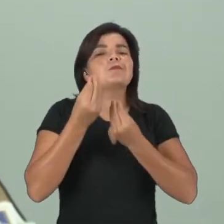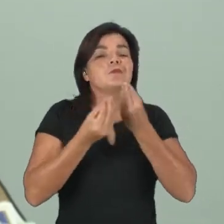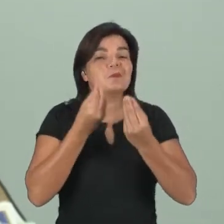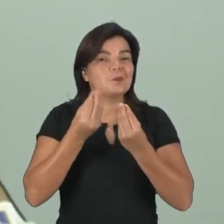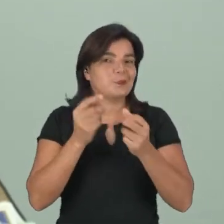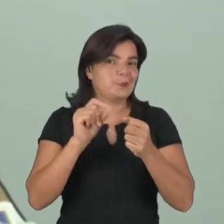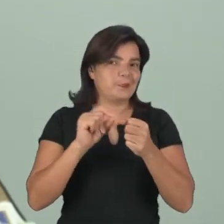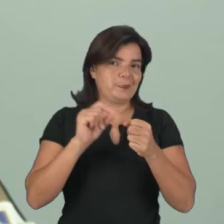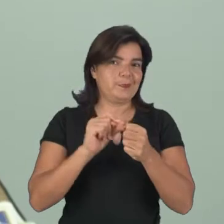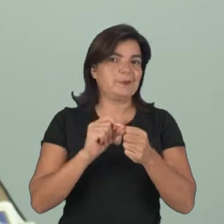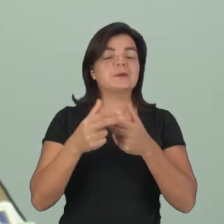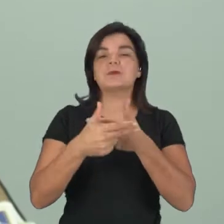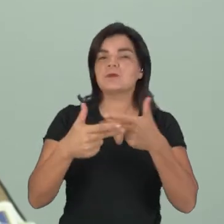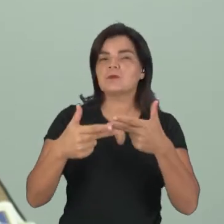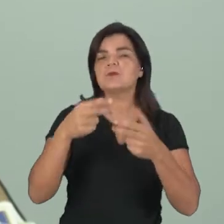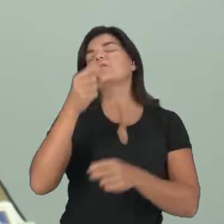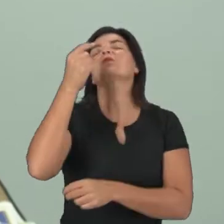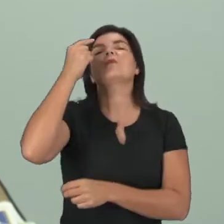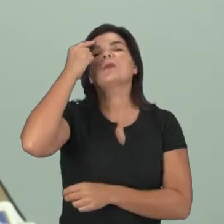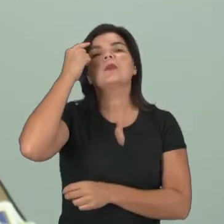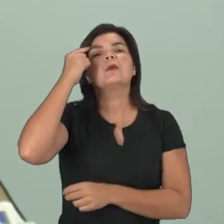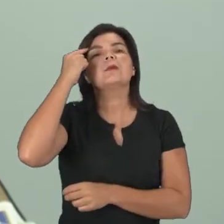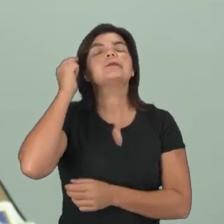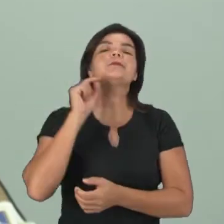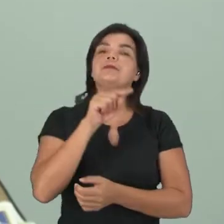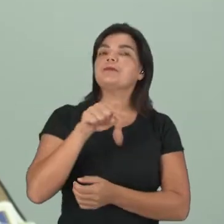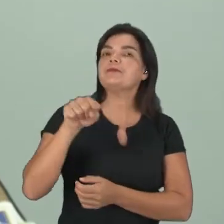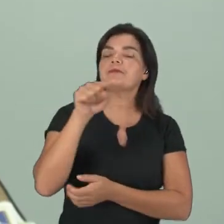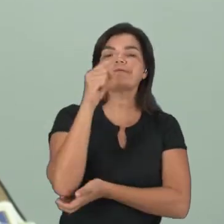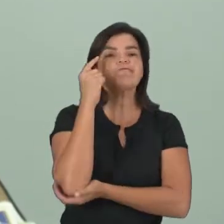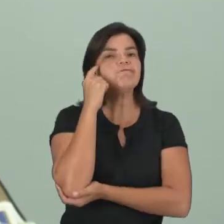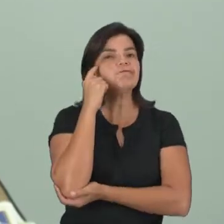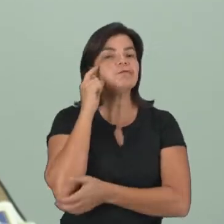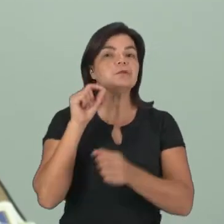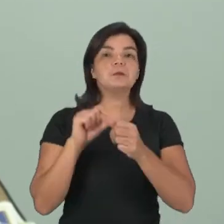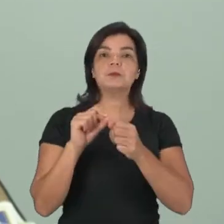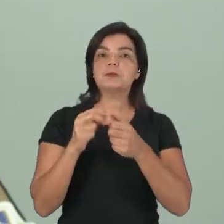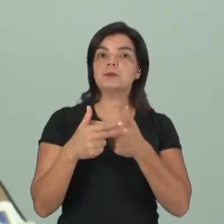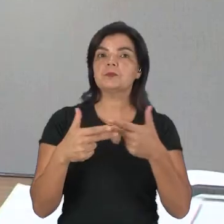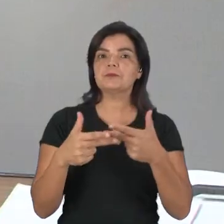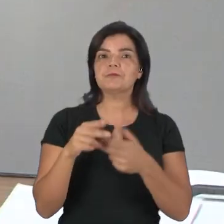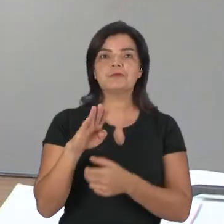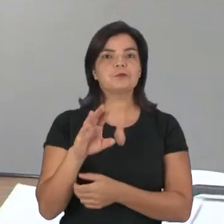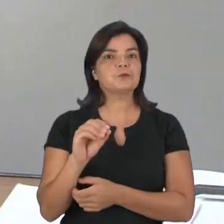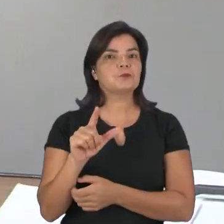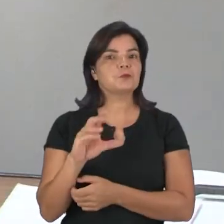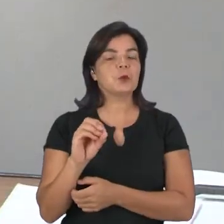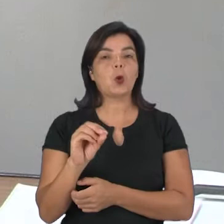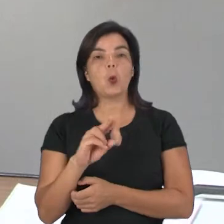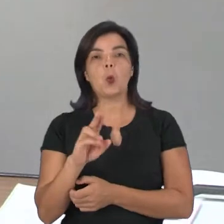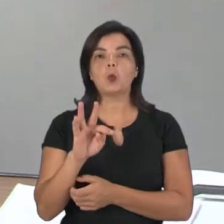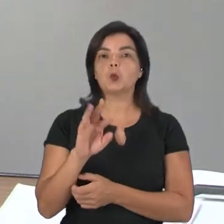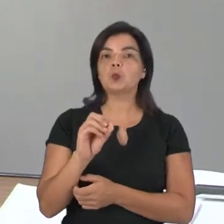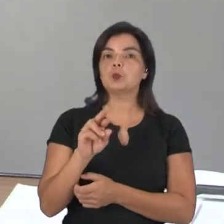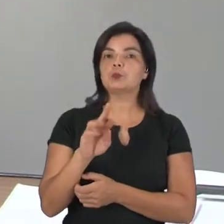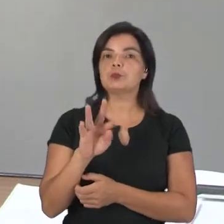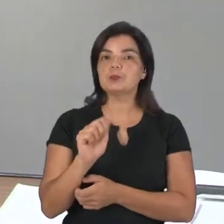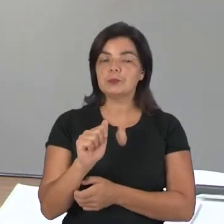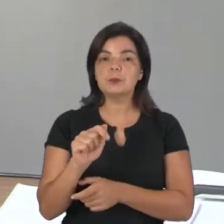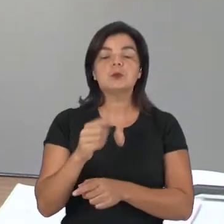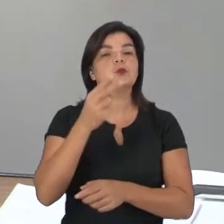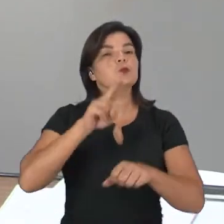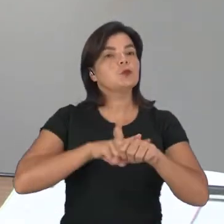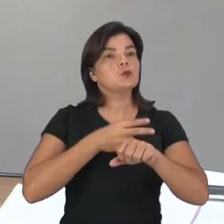agora vamos pensar que você imaginou que queria fazer um bolo uma torta uma